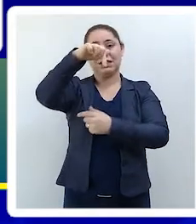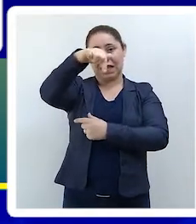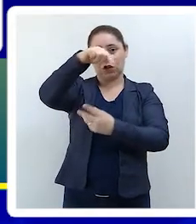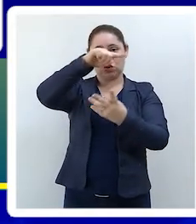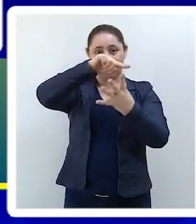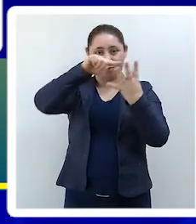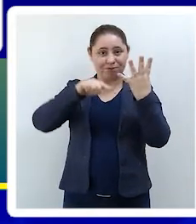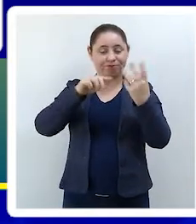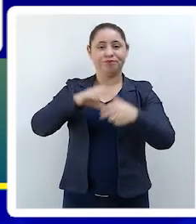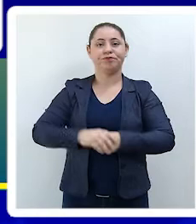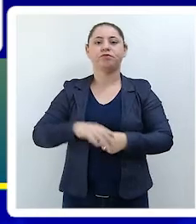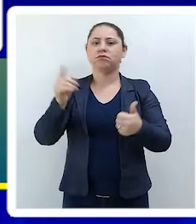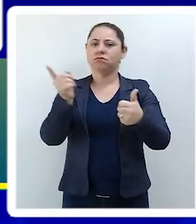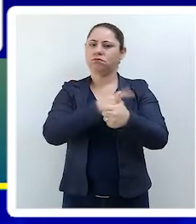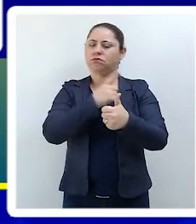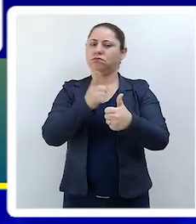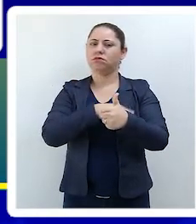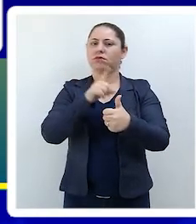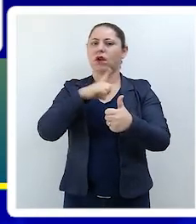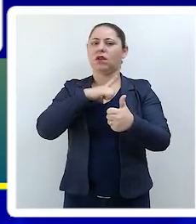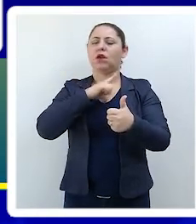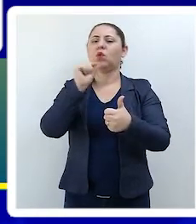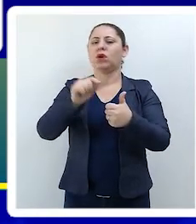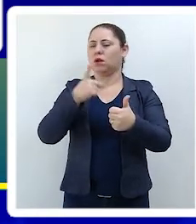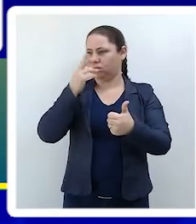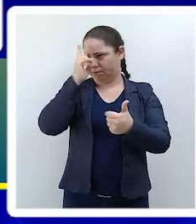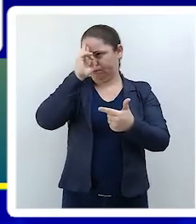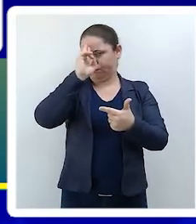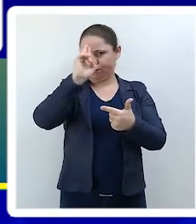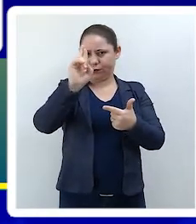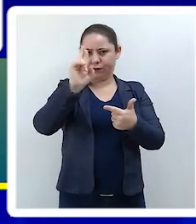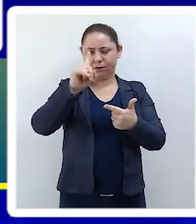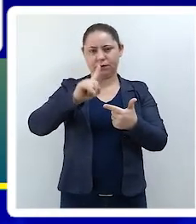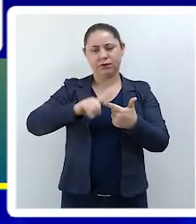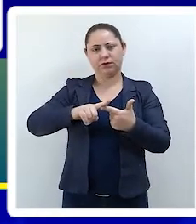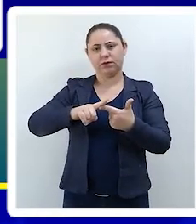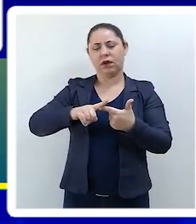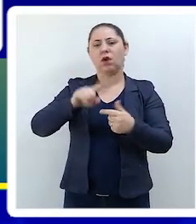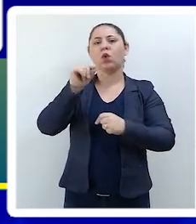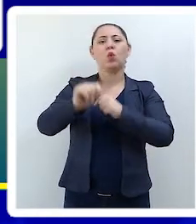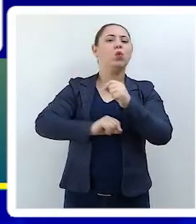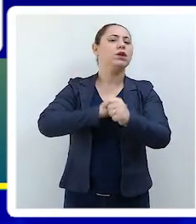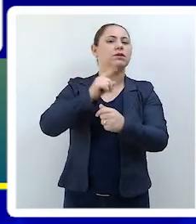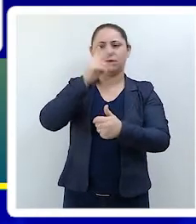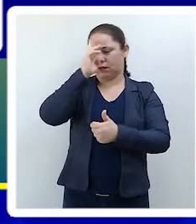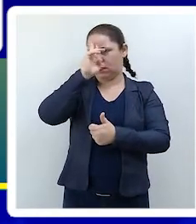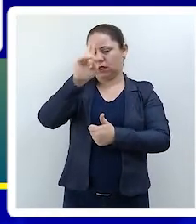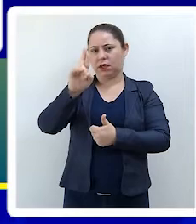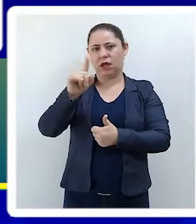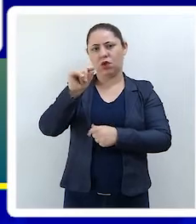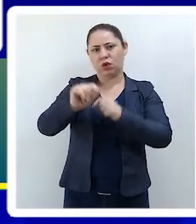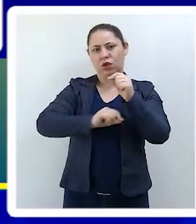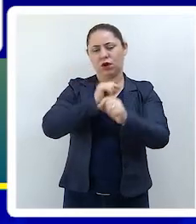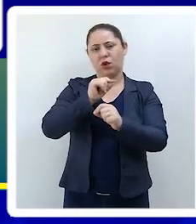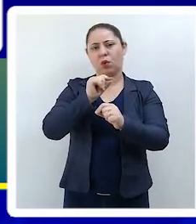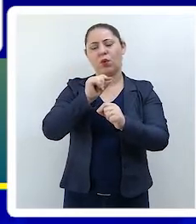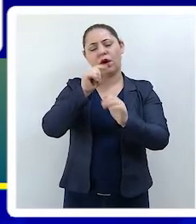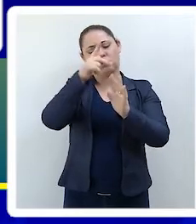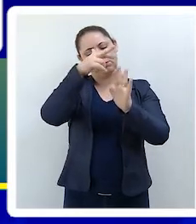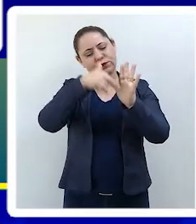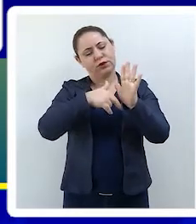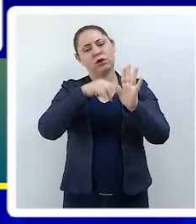princípios. O primeiro tem a ver com a liderança. E consiste em quê? Esse princípio da